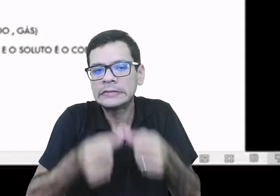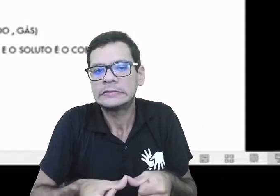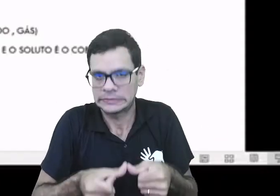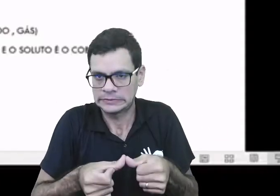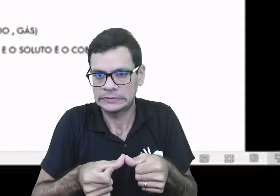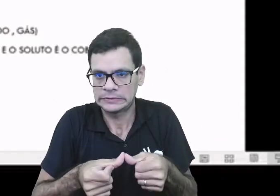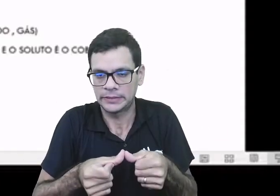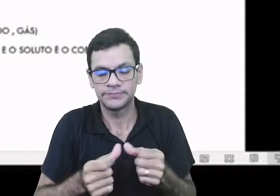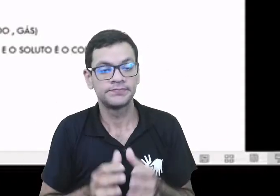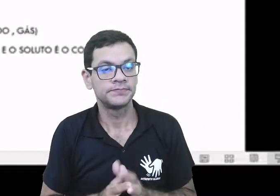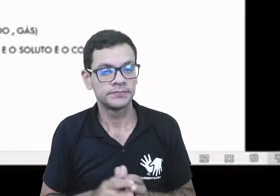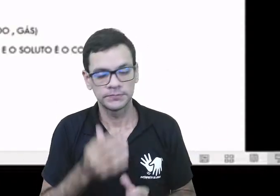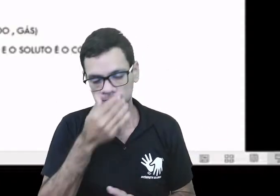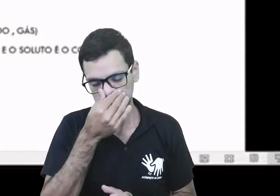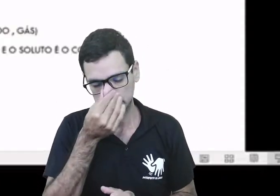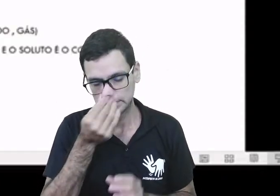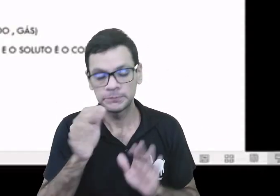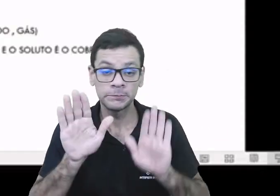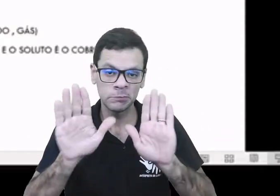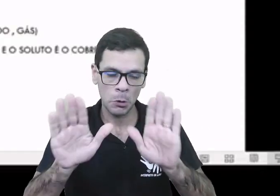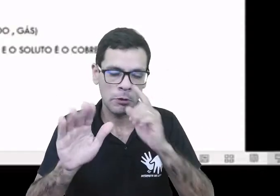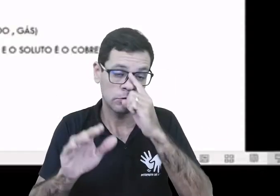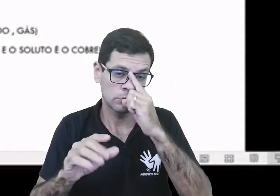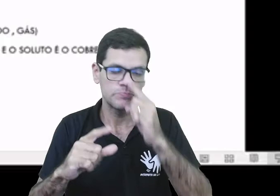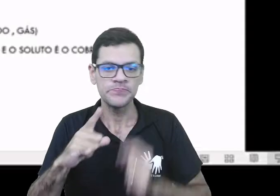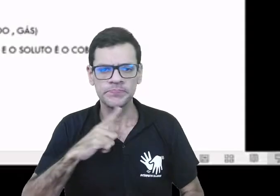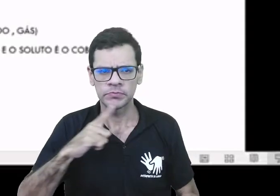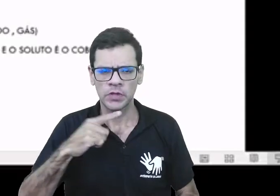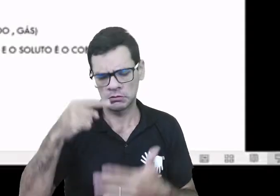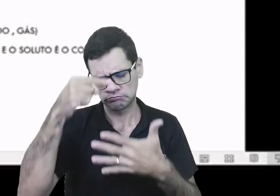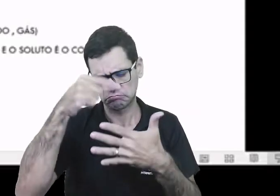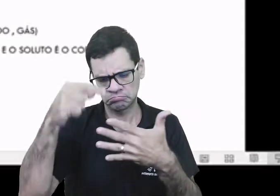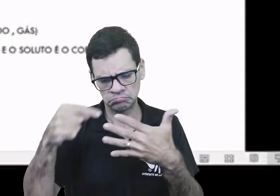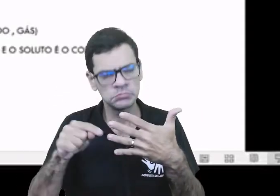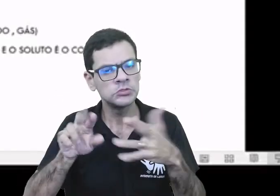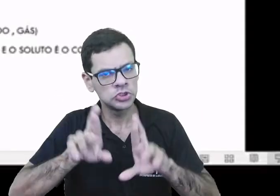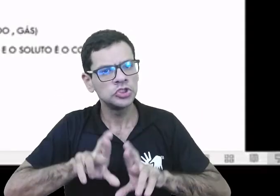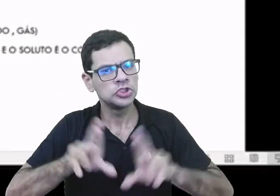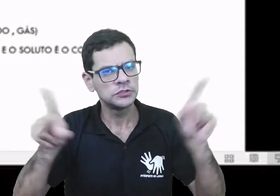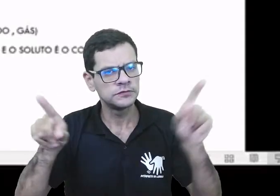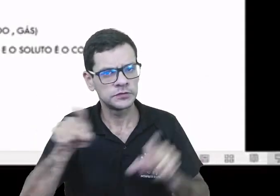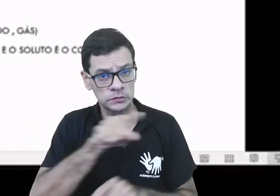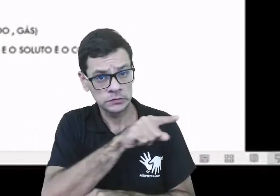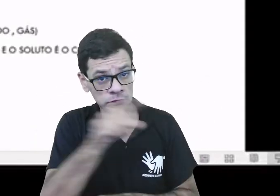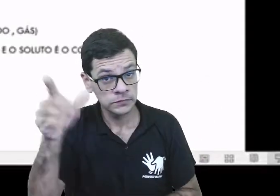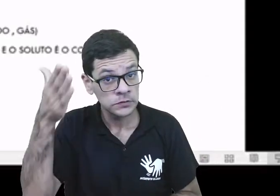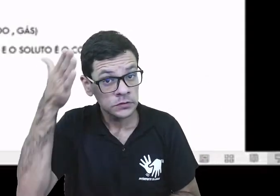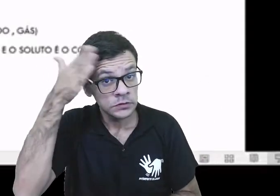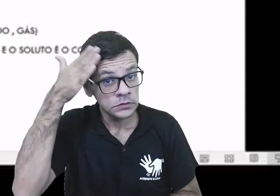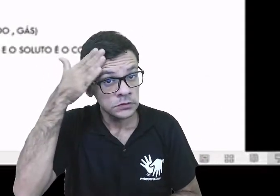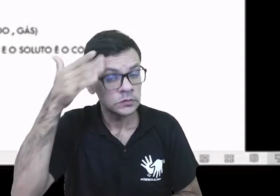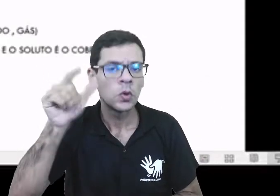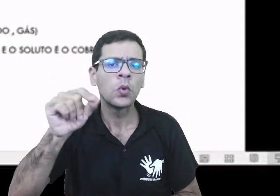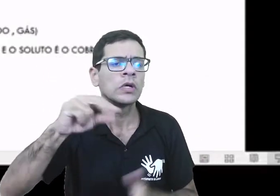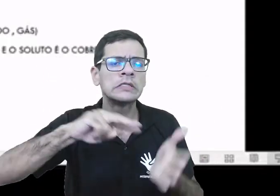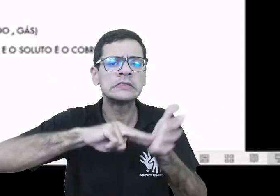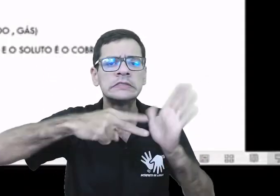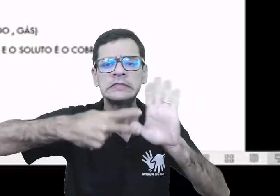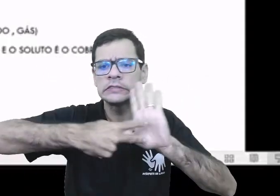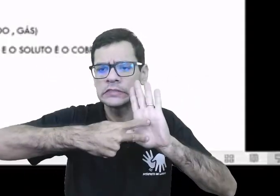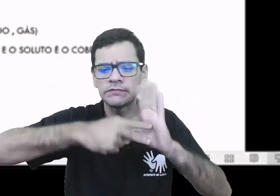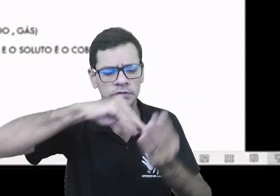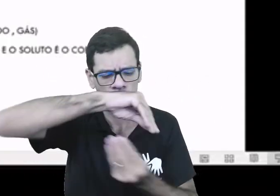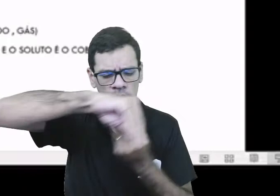a solução, né? Mas a gente vai ter outros tipos de classificações também. Mas só para vocês entenderem o que seria, então, uma solução